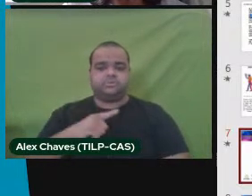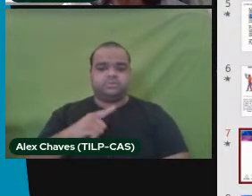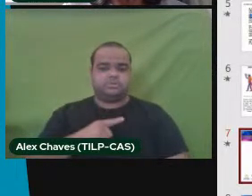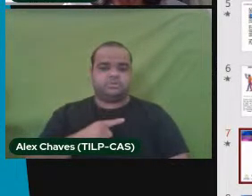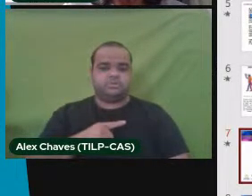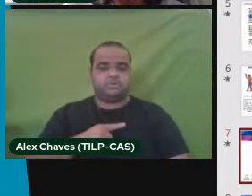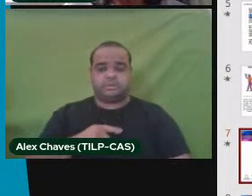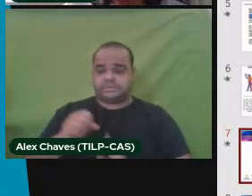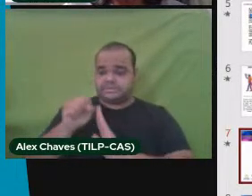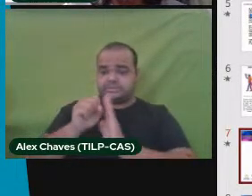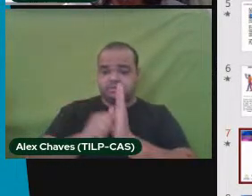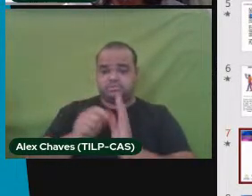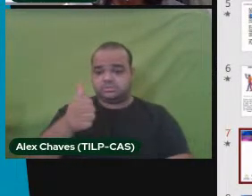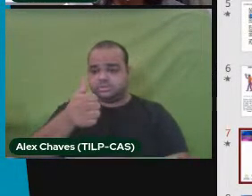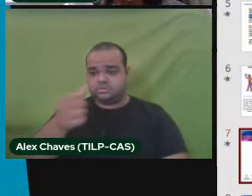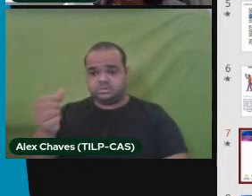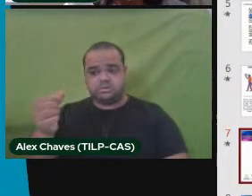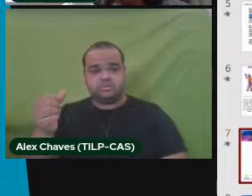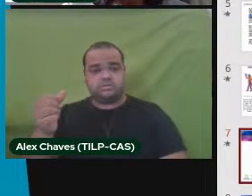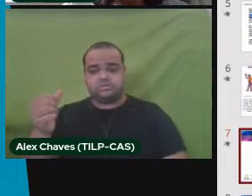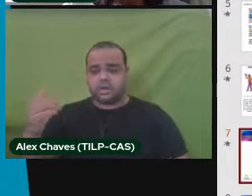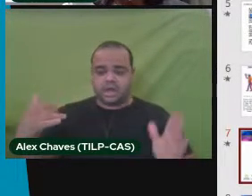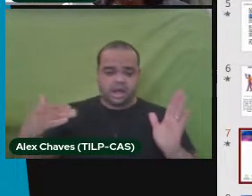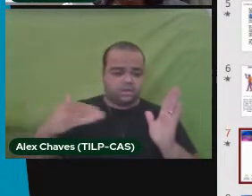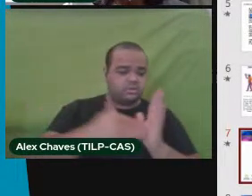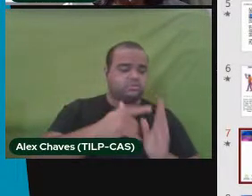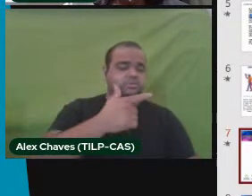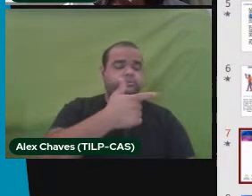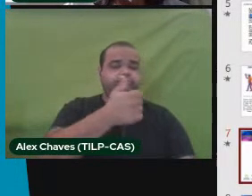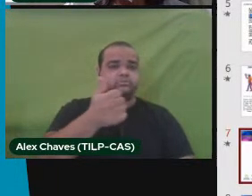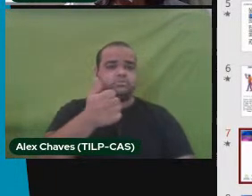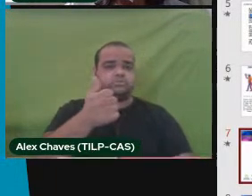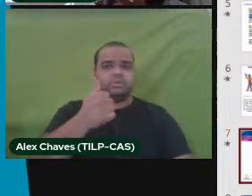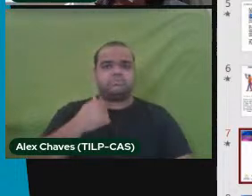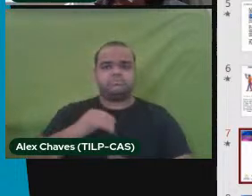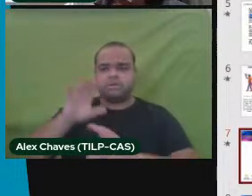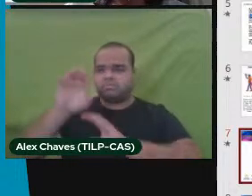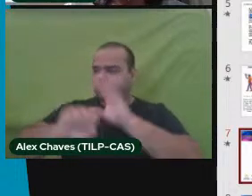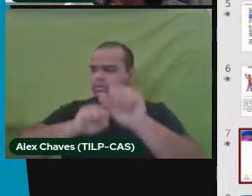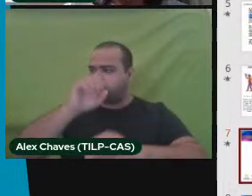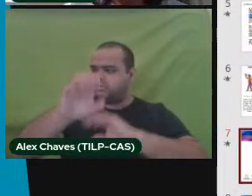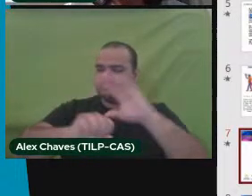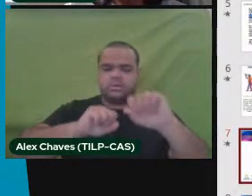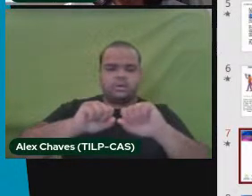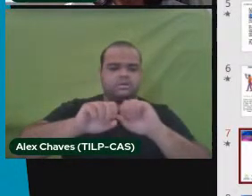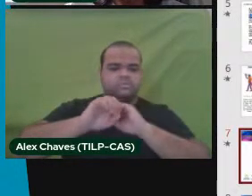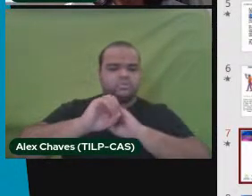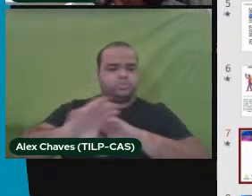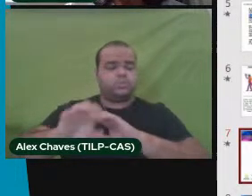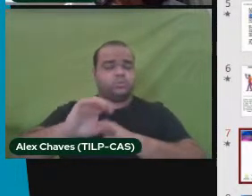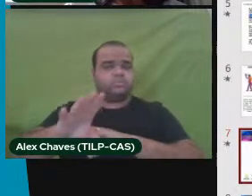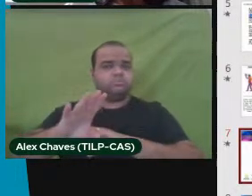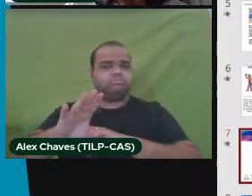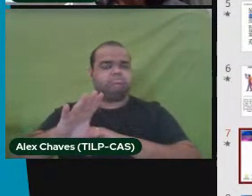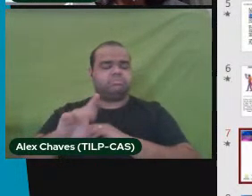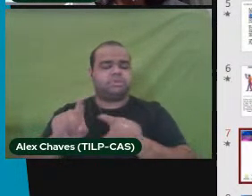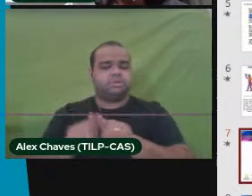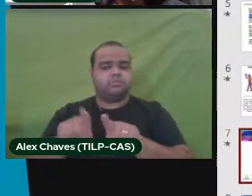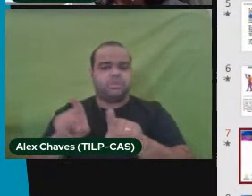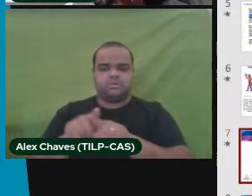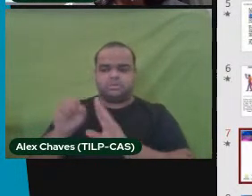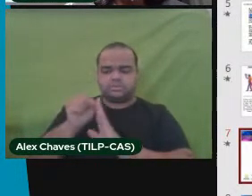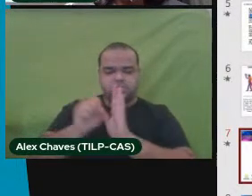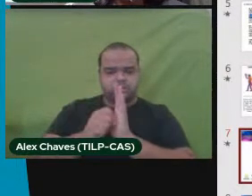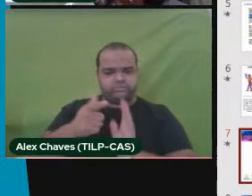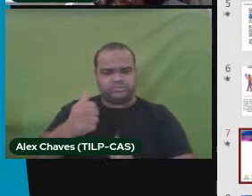século XVI e século XXI. A busca pela educação, também proclamada para o século XXI, não é de